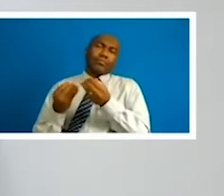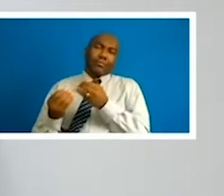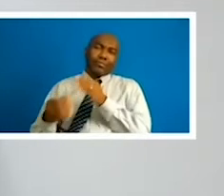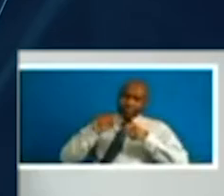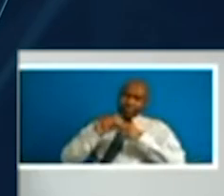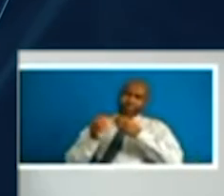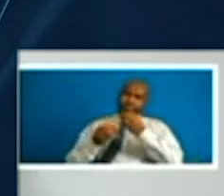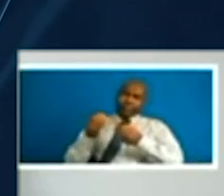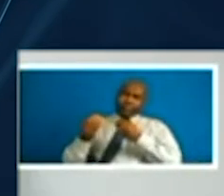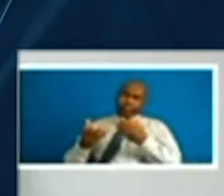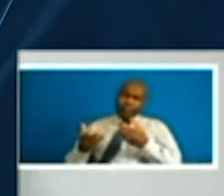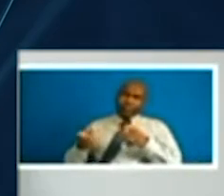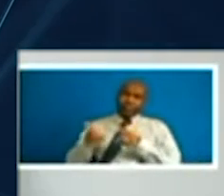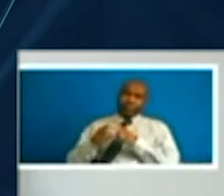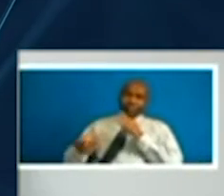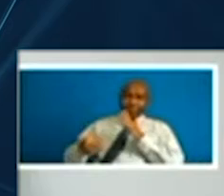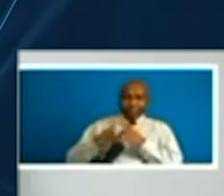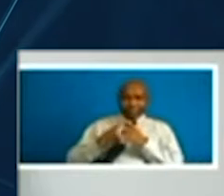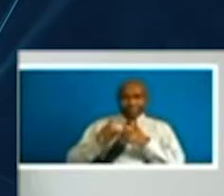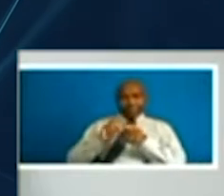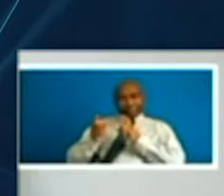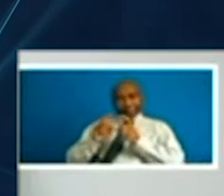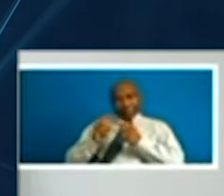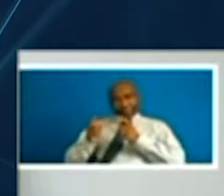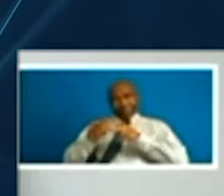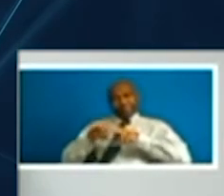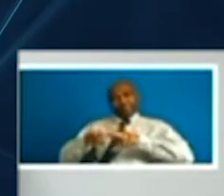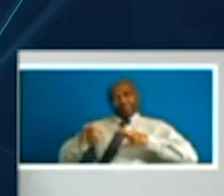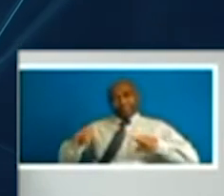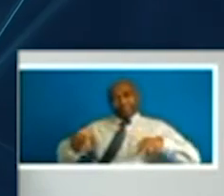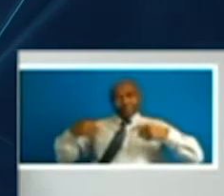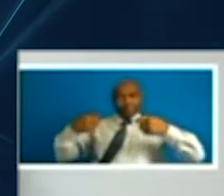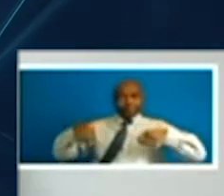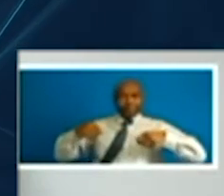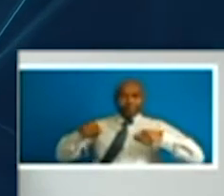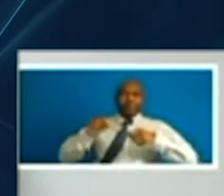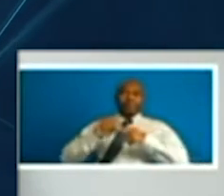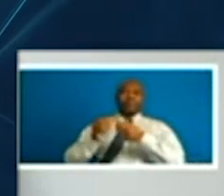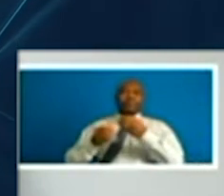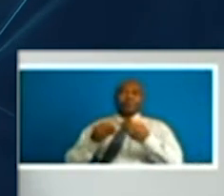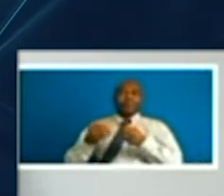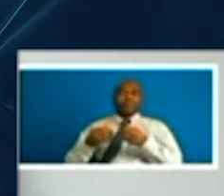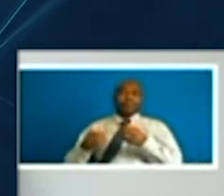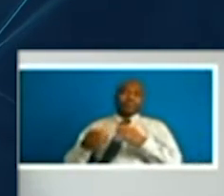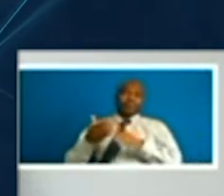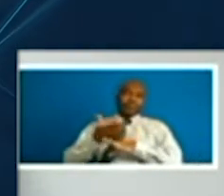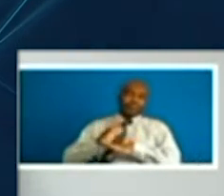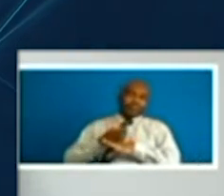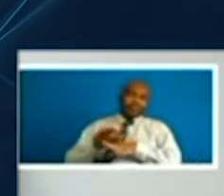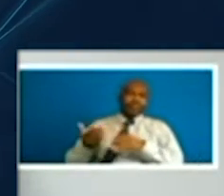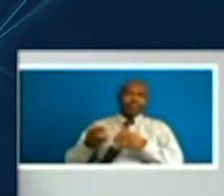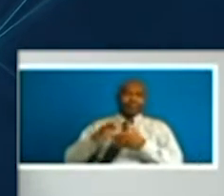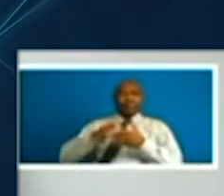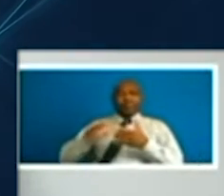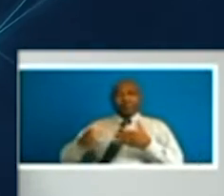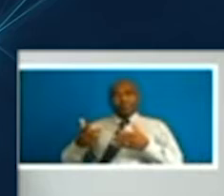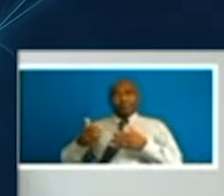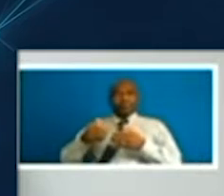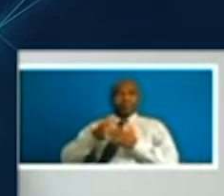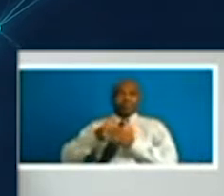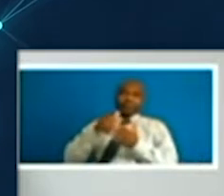recomendações voto pela procedência da representação de instrumento em todas as regularidades aplicação de multa